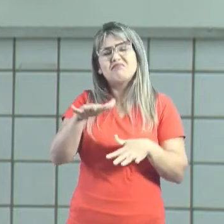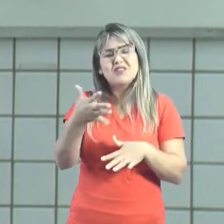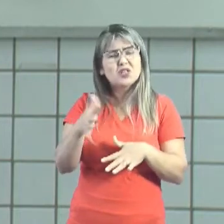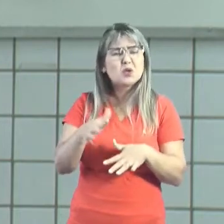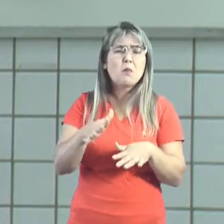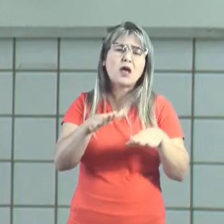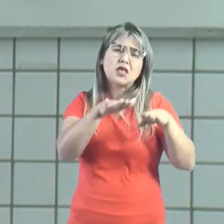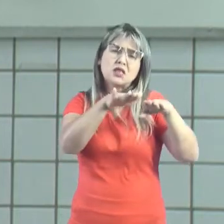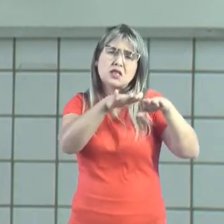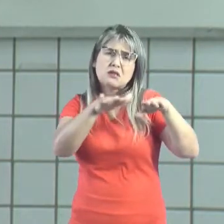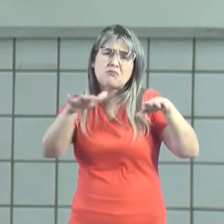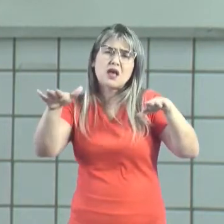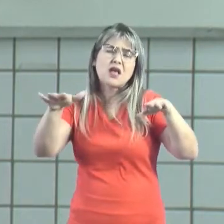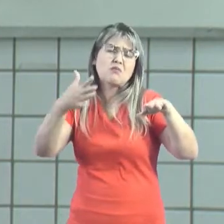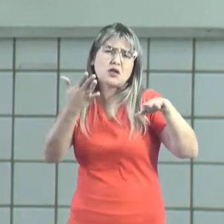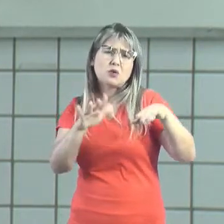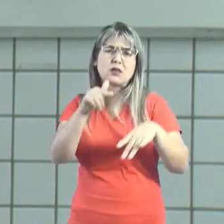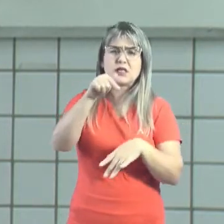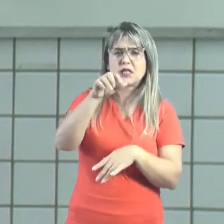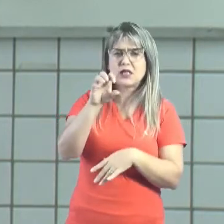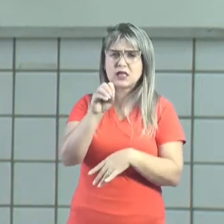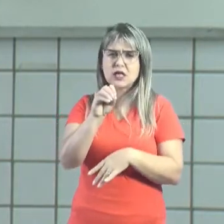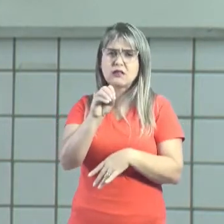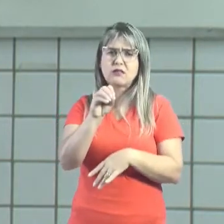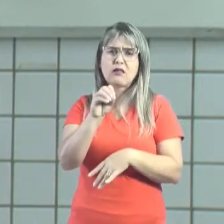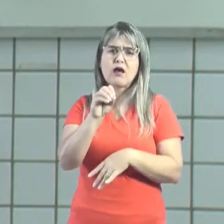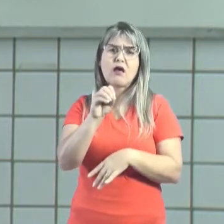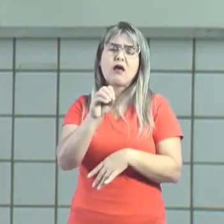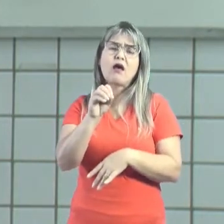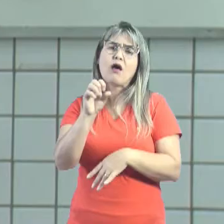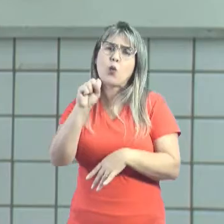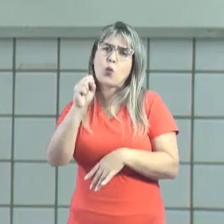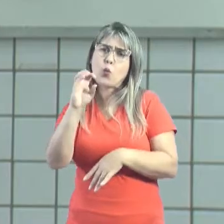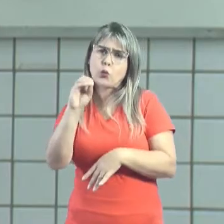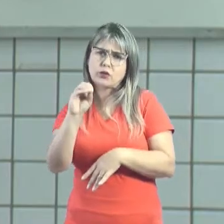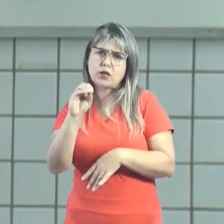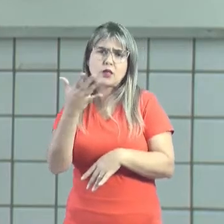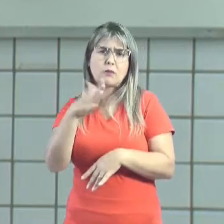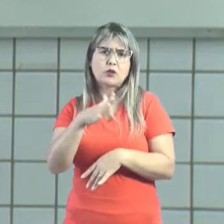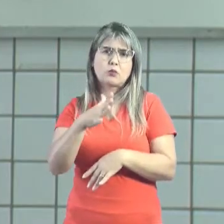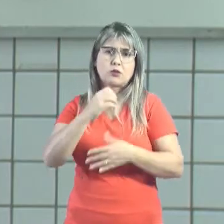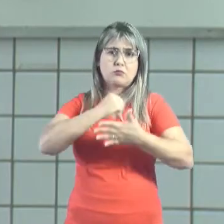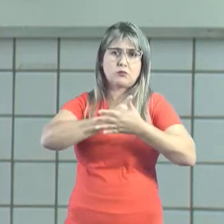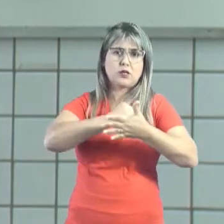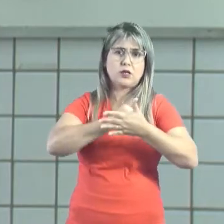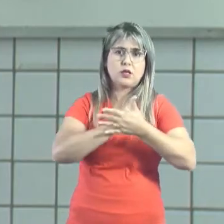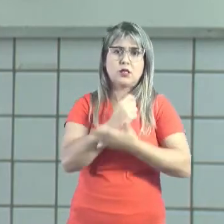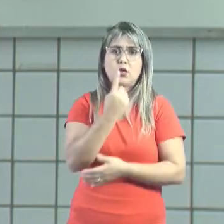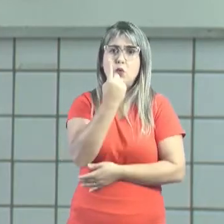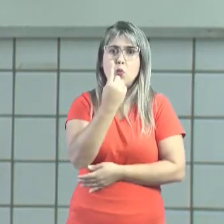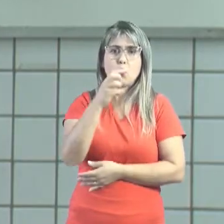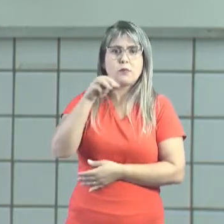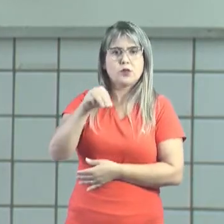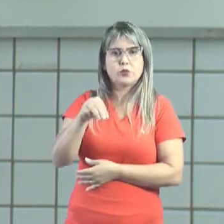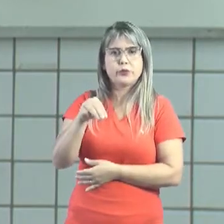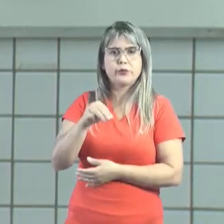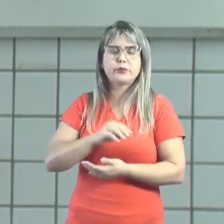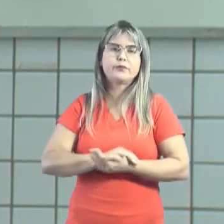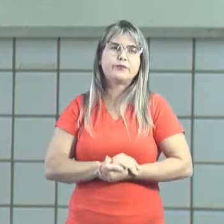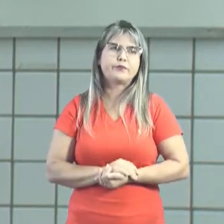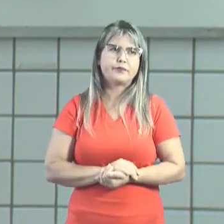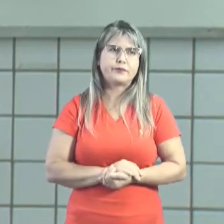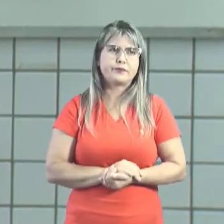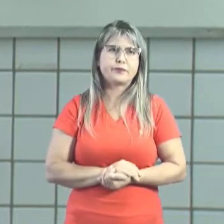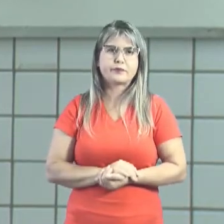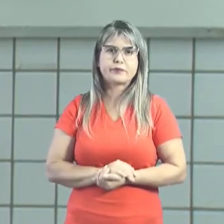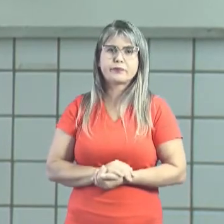a quantidade de batimentos é de cerca de 60 a 80 batimentos por minuto. Então, nós vimos que